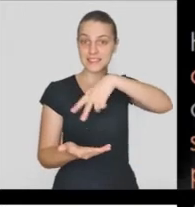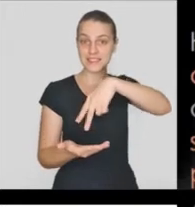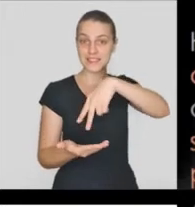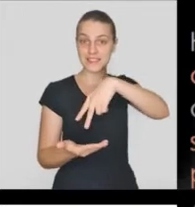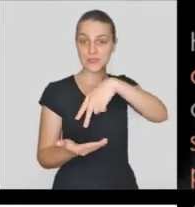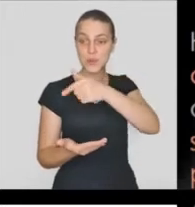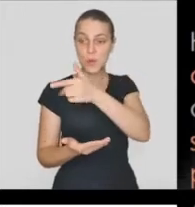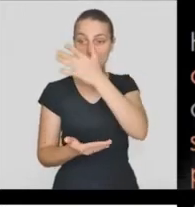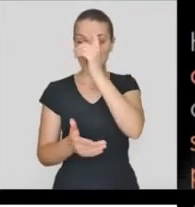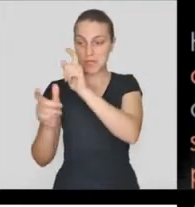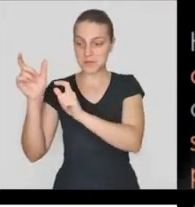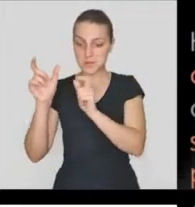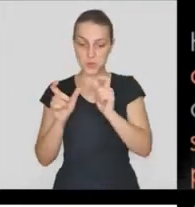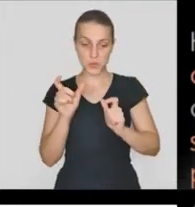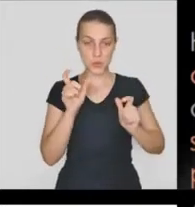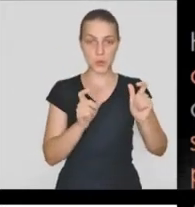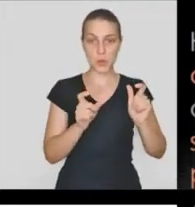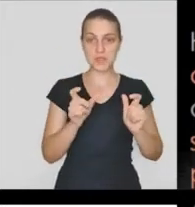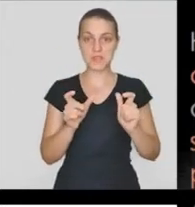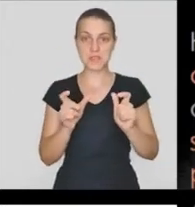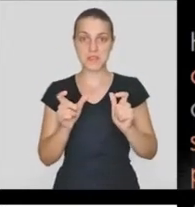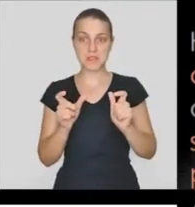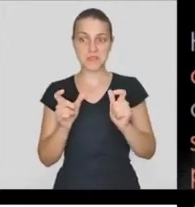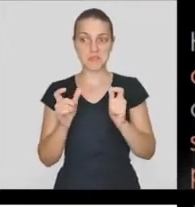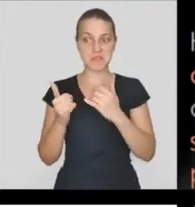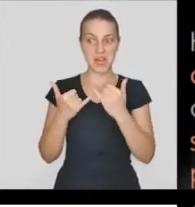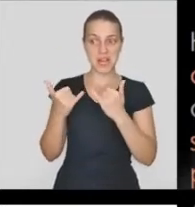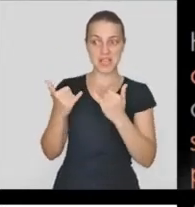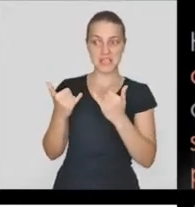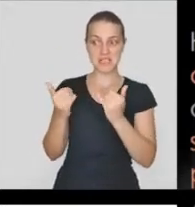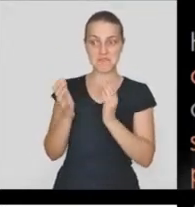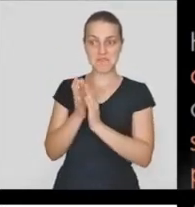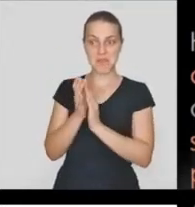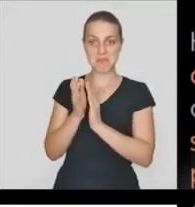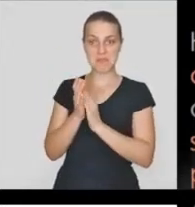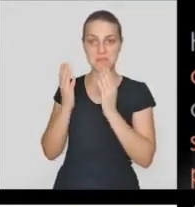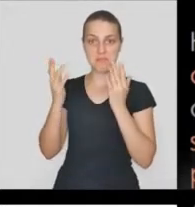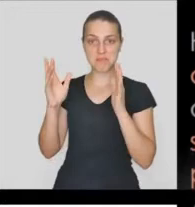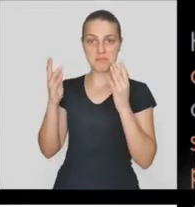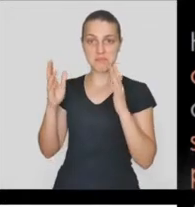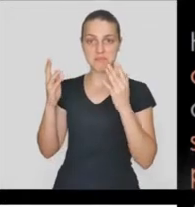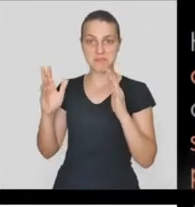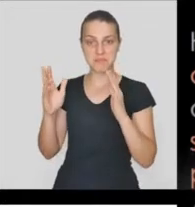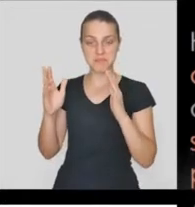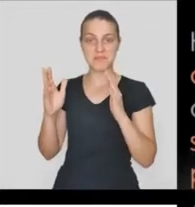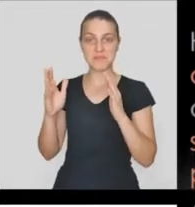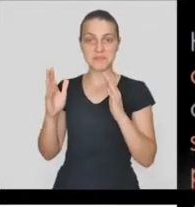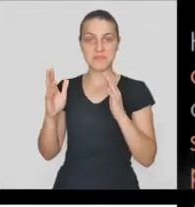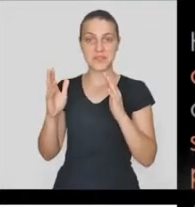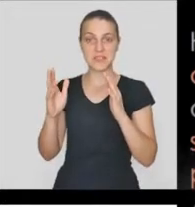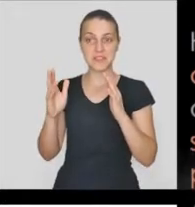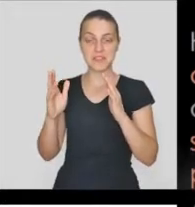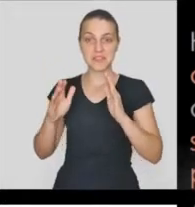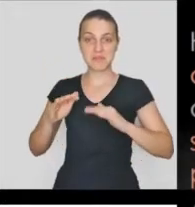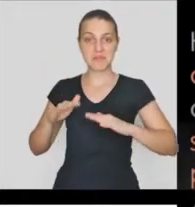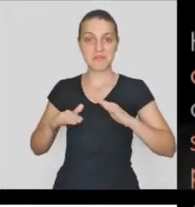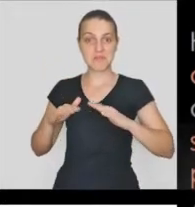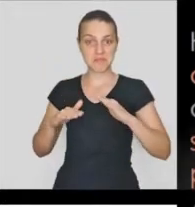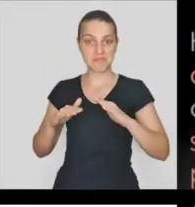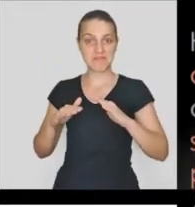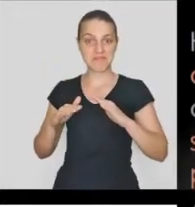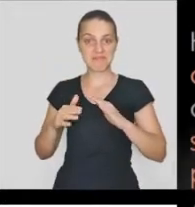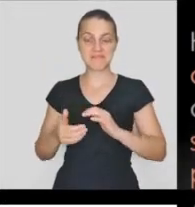redor há pessoas aparentemente batendo palmas e tocando algum tipo de instrumento, provavelmente um instrumento de